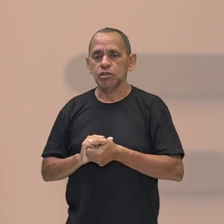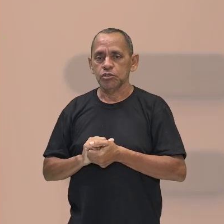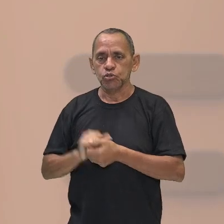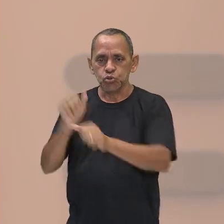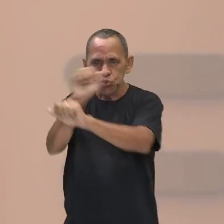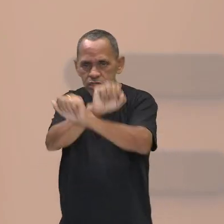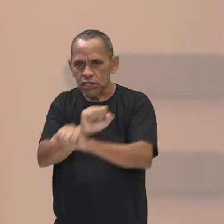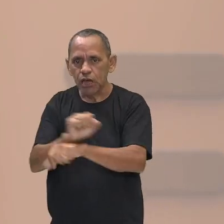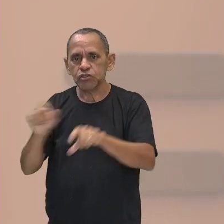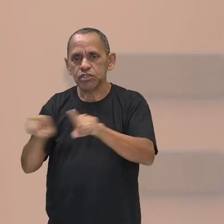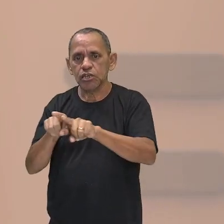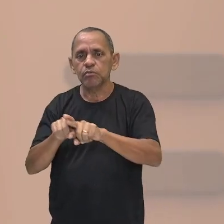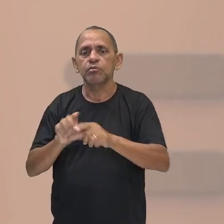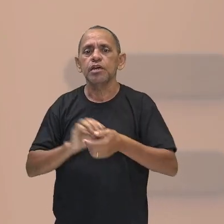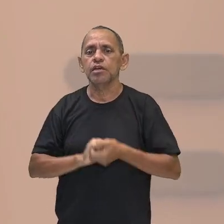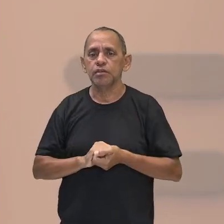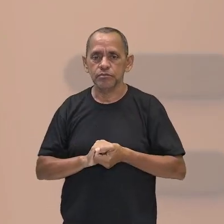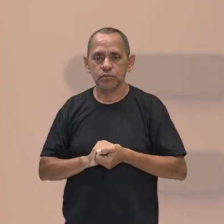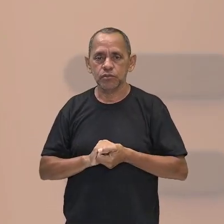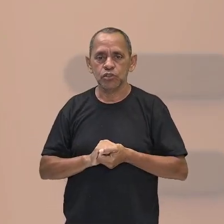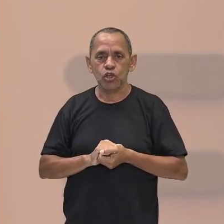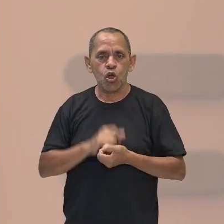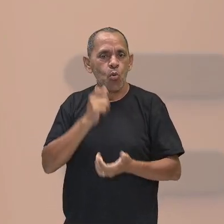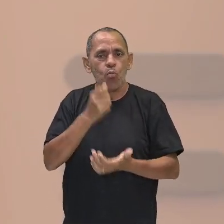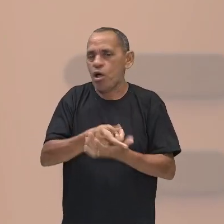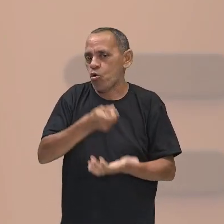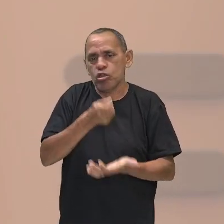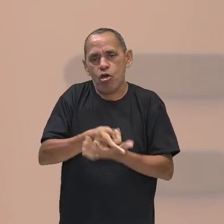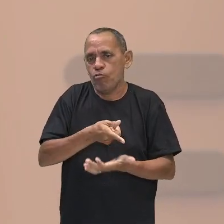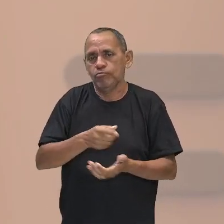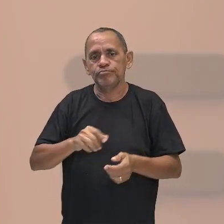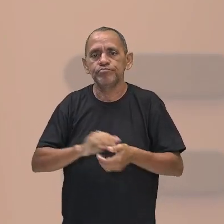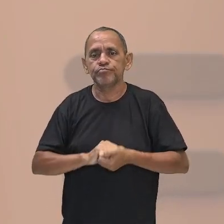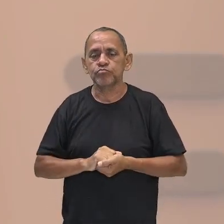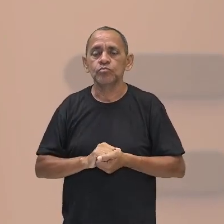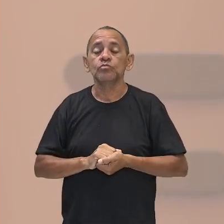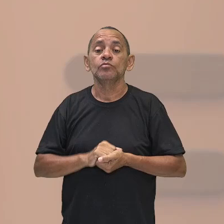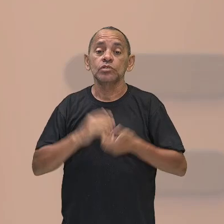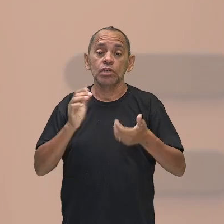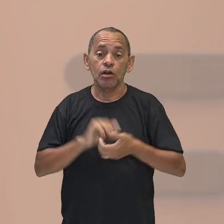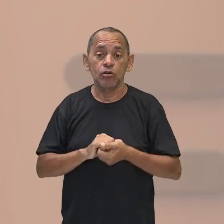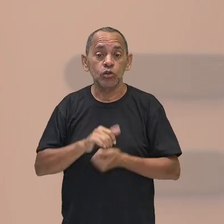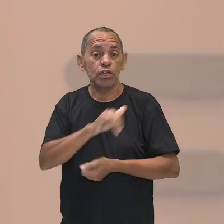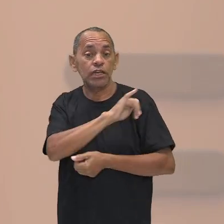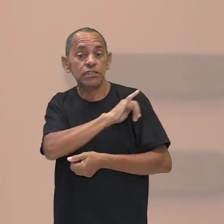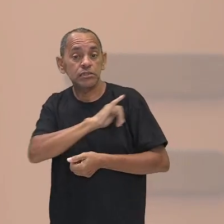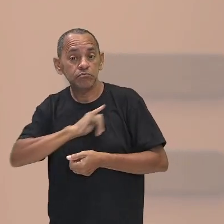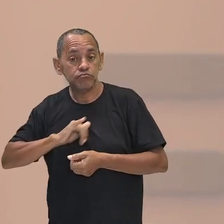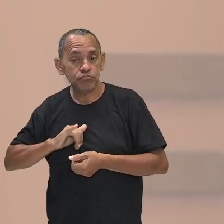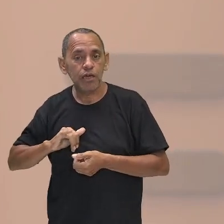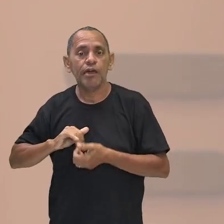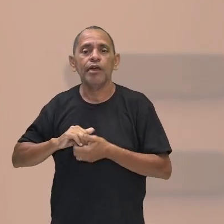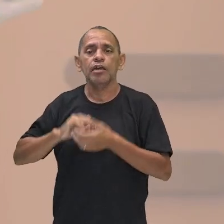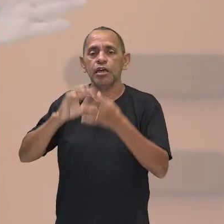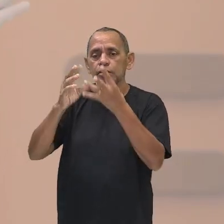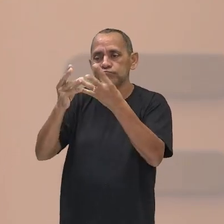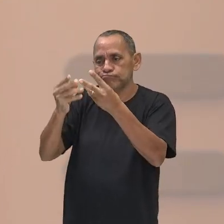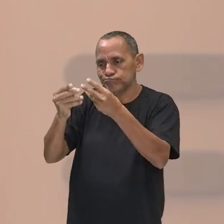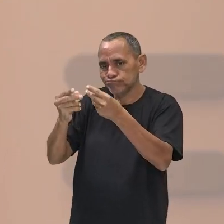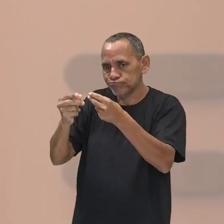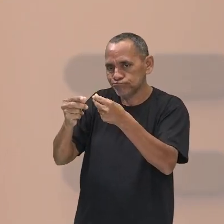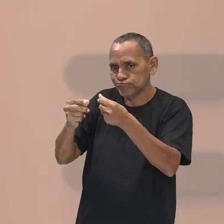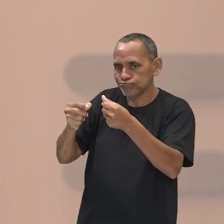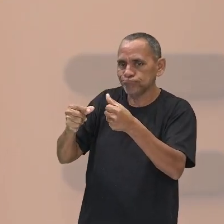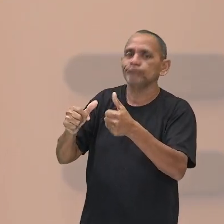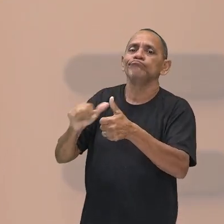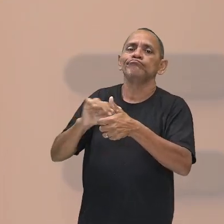meus queridos alunos, percebam que este império, ele cai porque ele não tem sustentação, brigou com todas